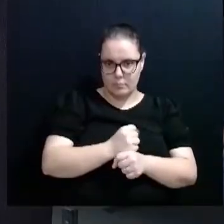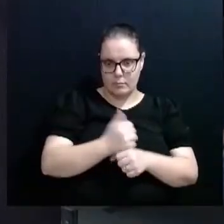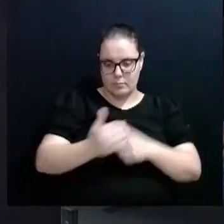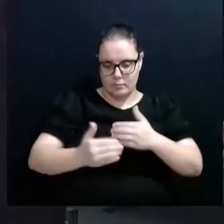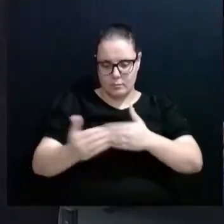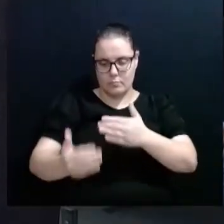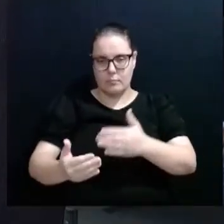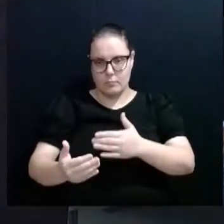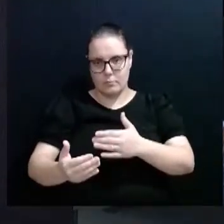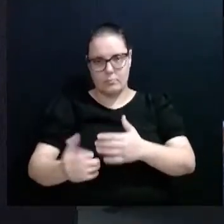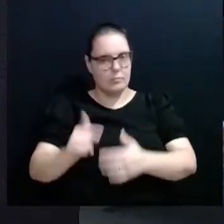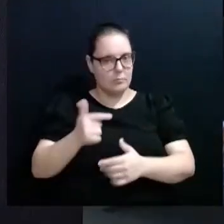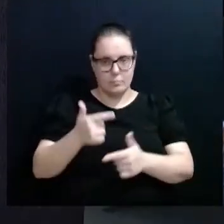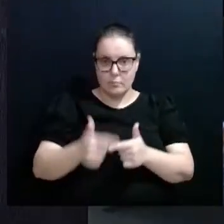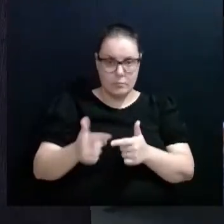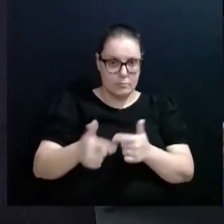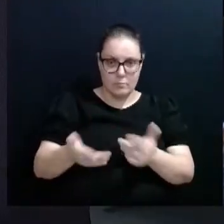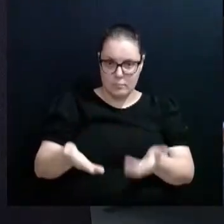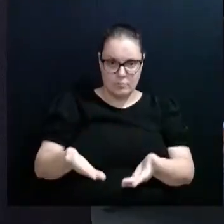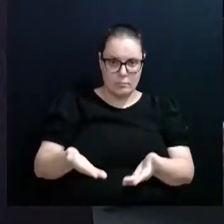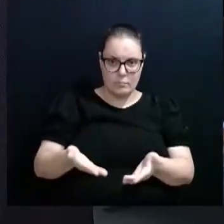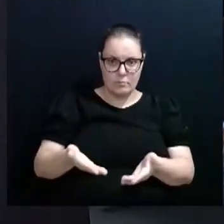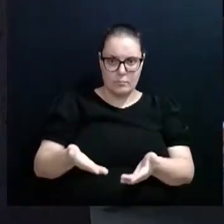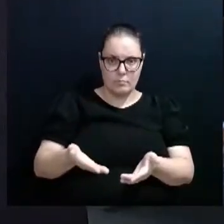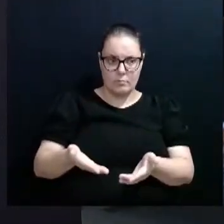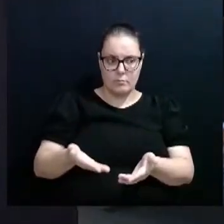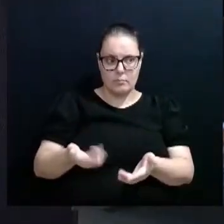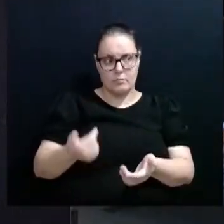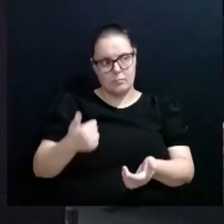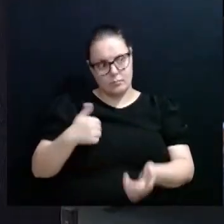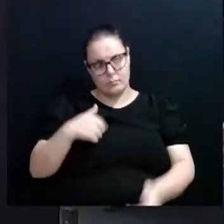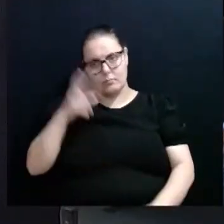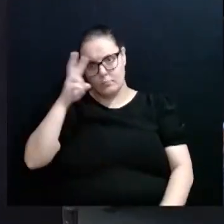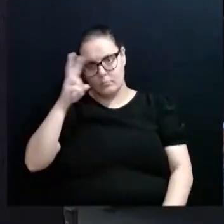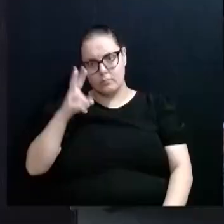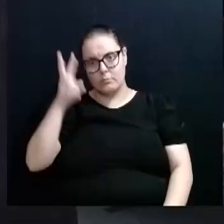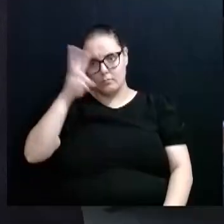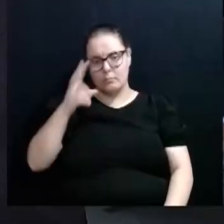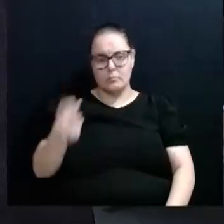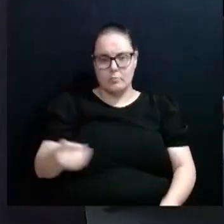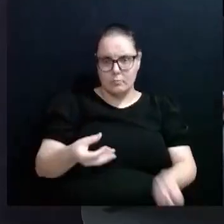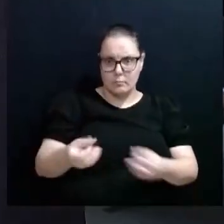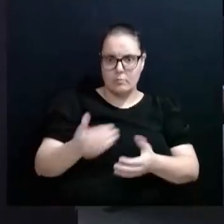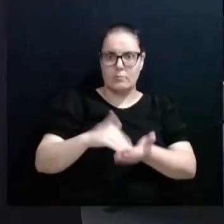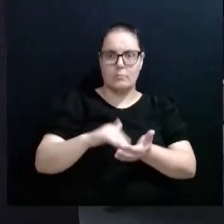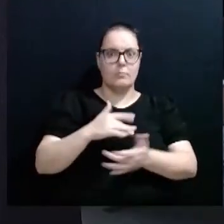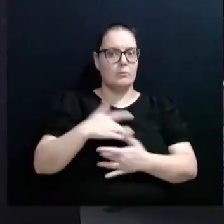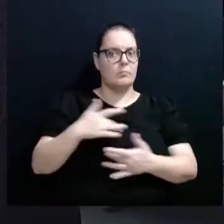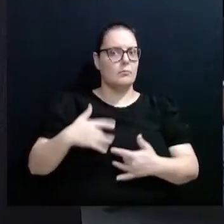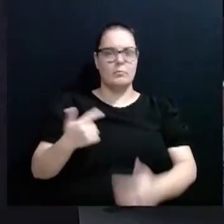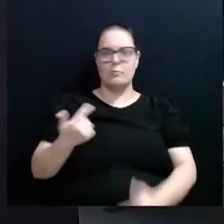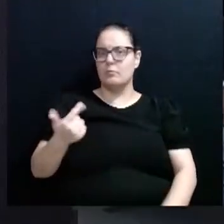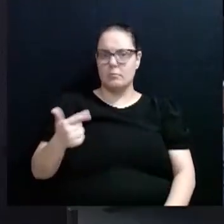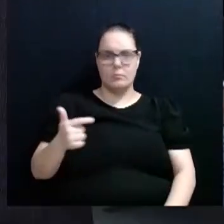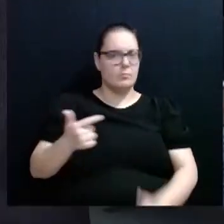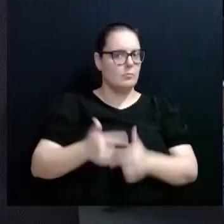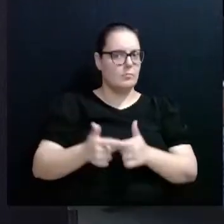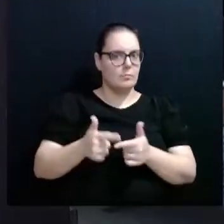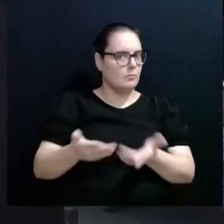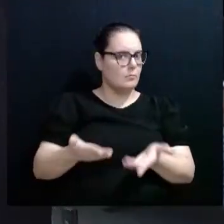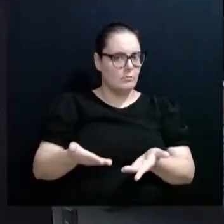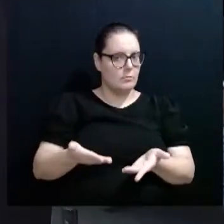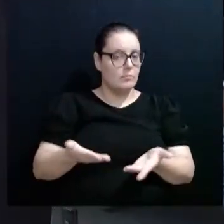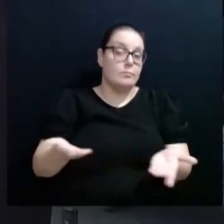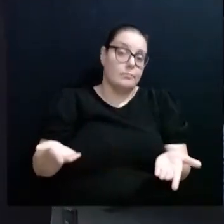não teve esse problema e que eu me lembre na história recente da Secretaria de Saúde, nós não tivemos esse problema. Então basta